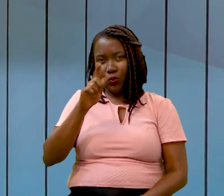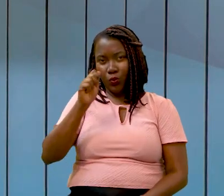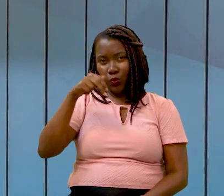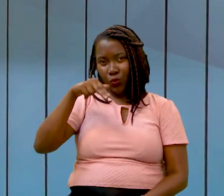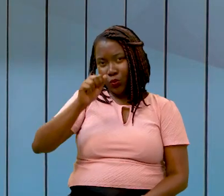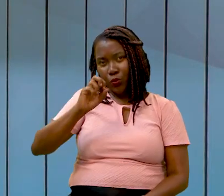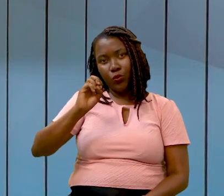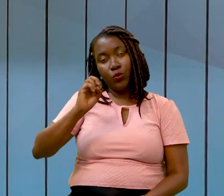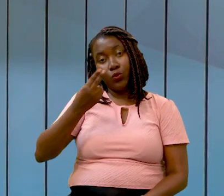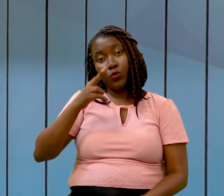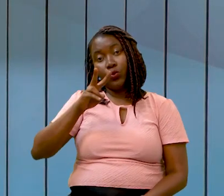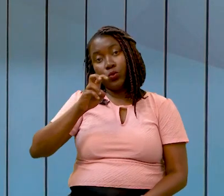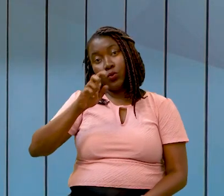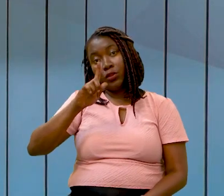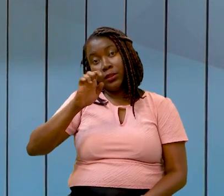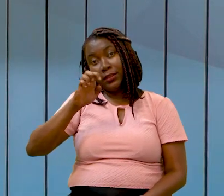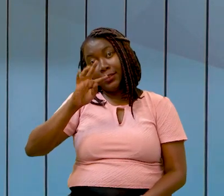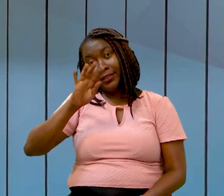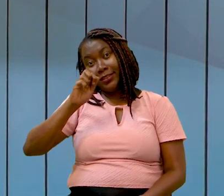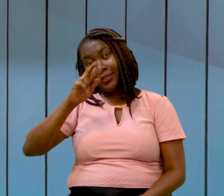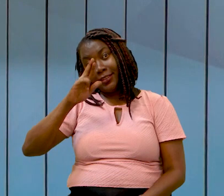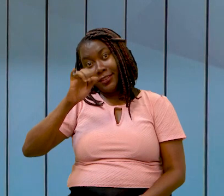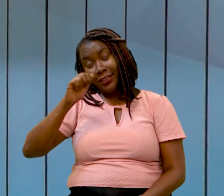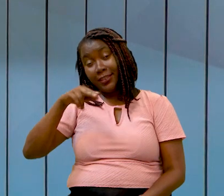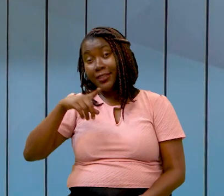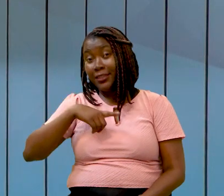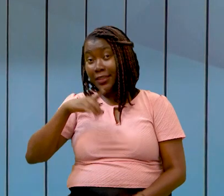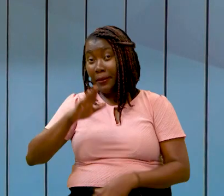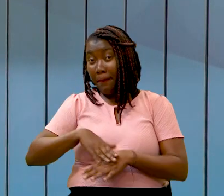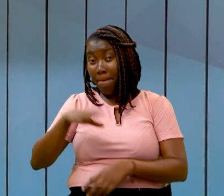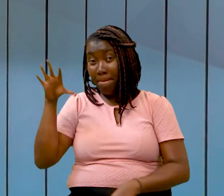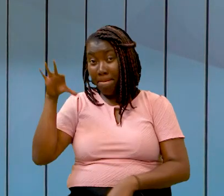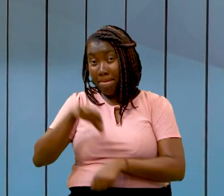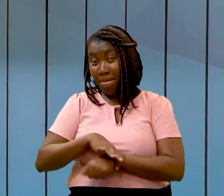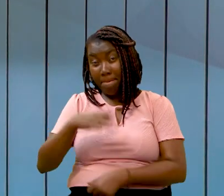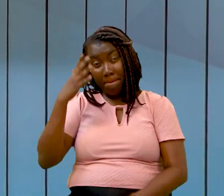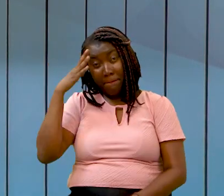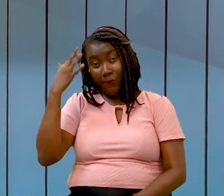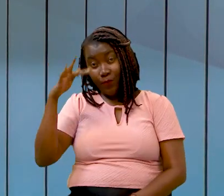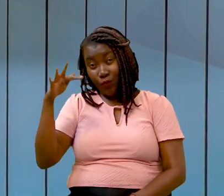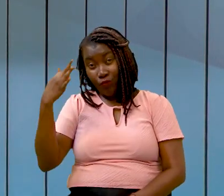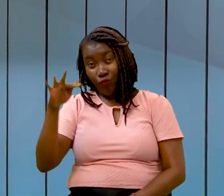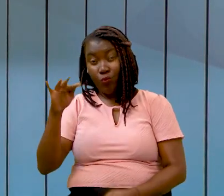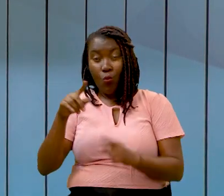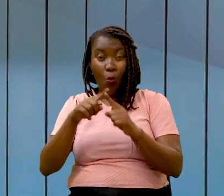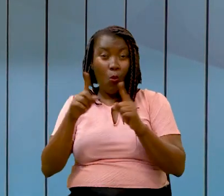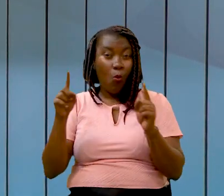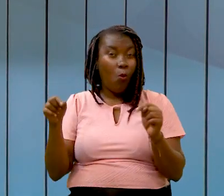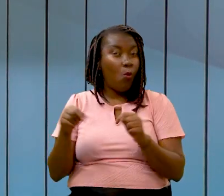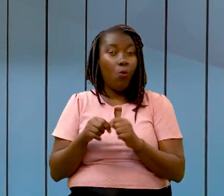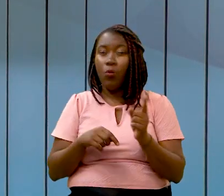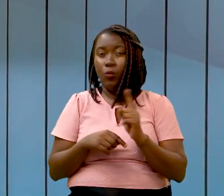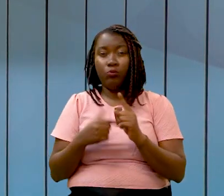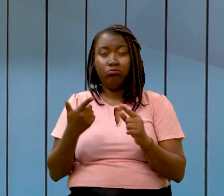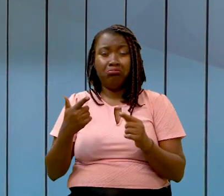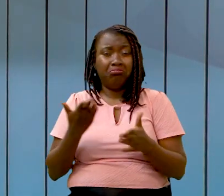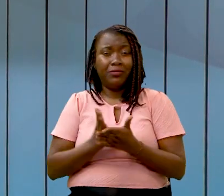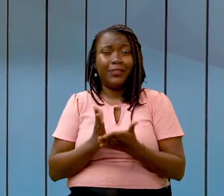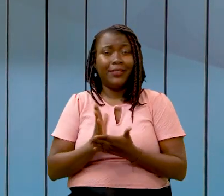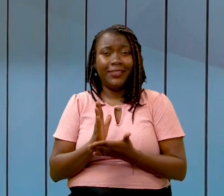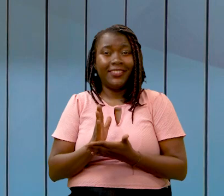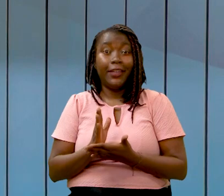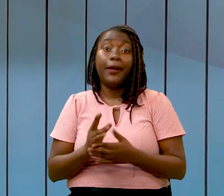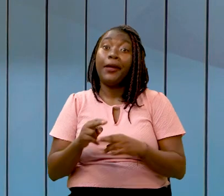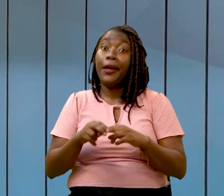têm uma menor chance de ter quadros de enxaqueca e dores de cabeça? Ou não, isso não tem relação alguma?